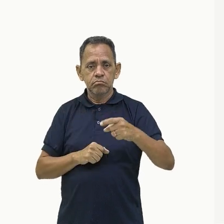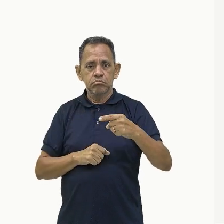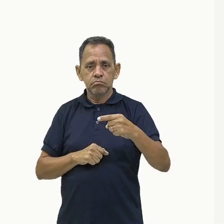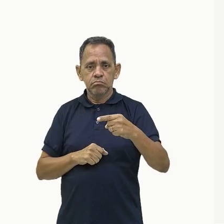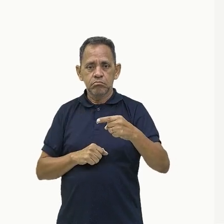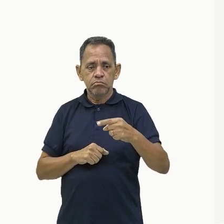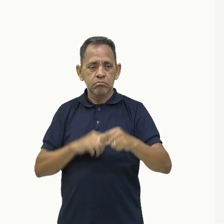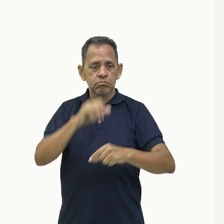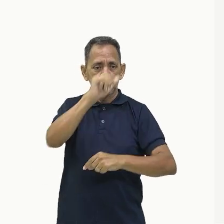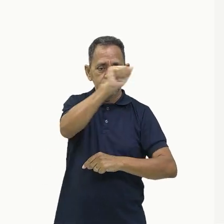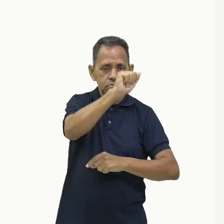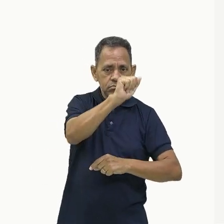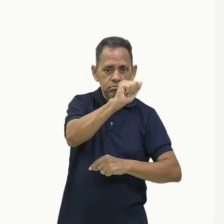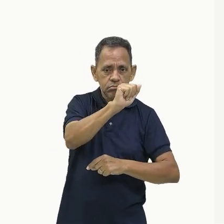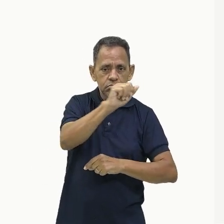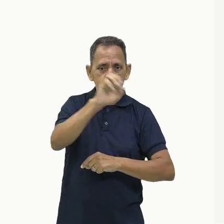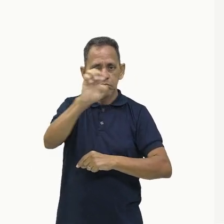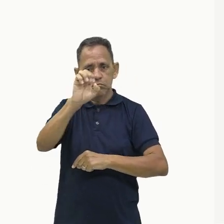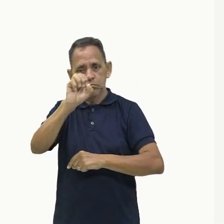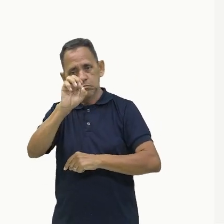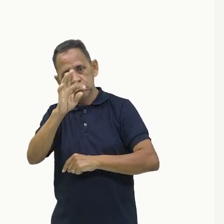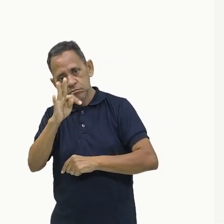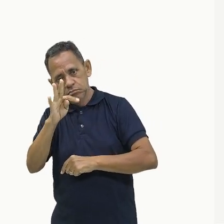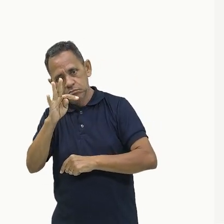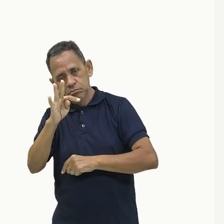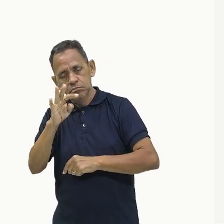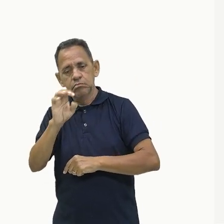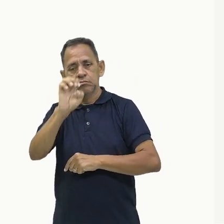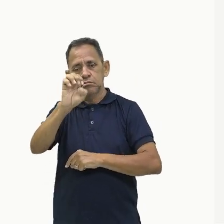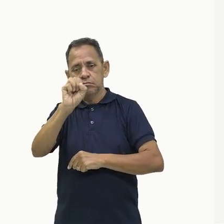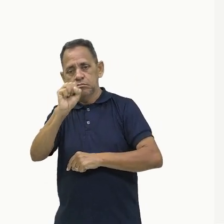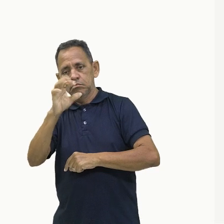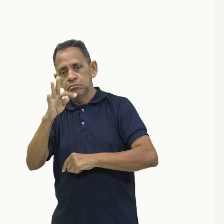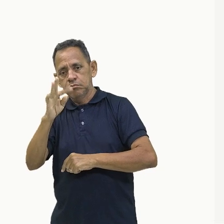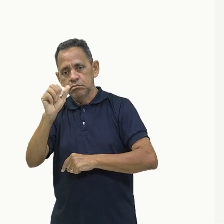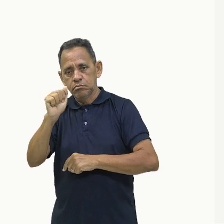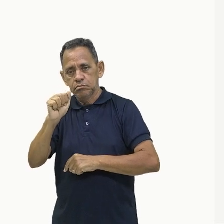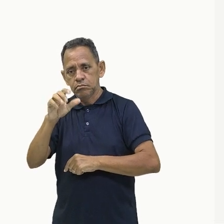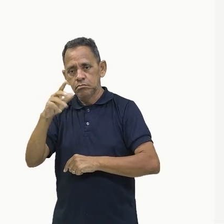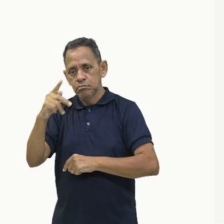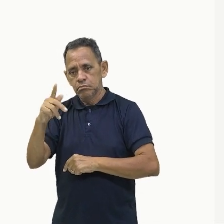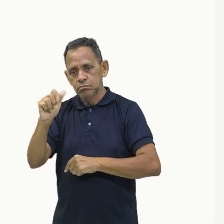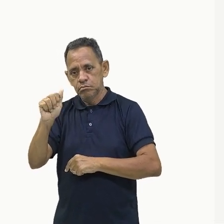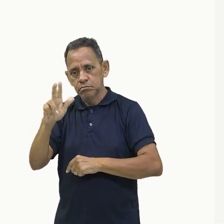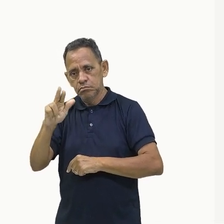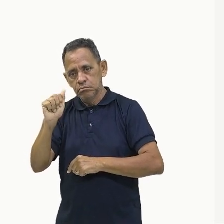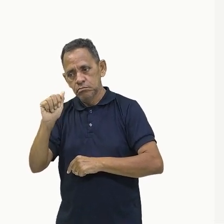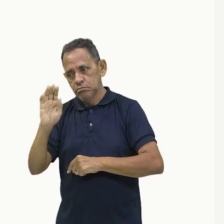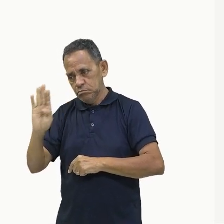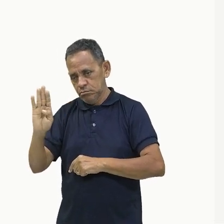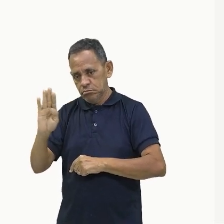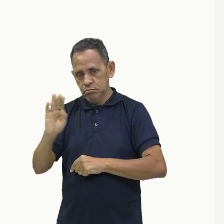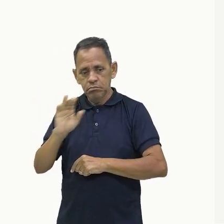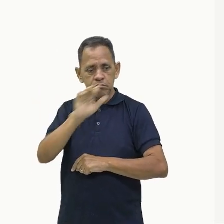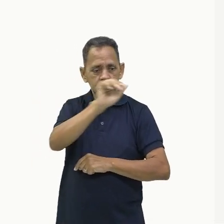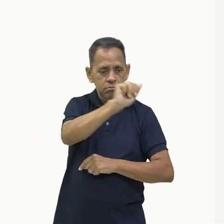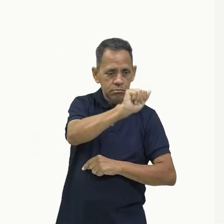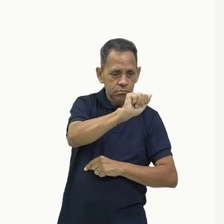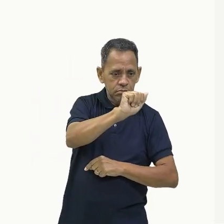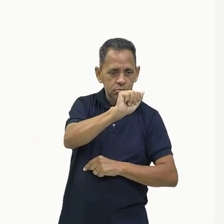para B, ok? A gente lê dessa forma, ó. A está para B.